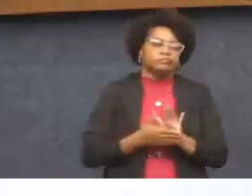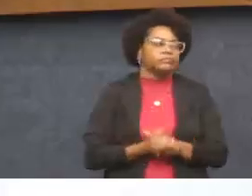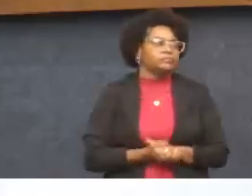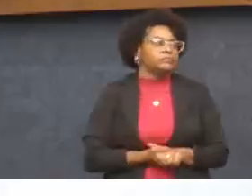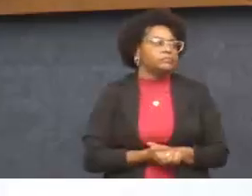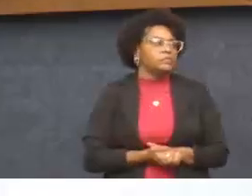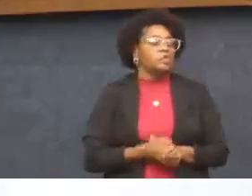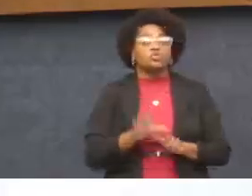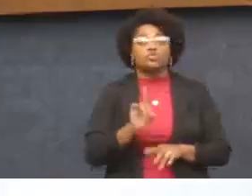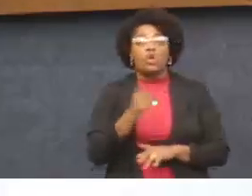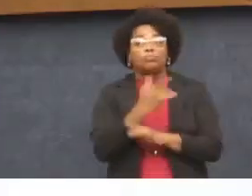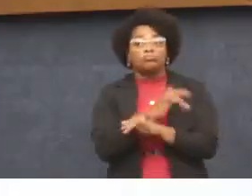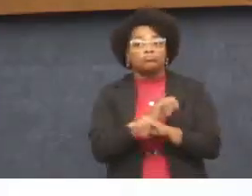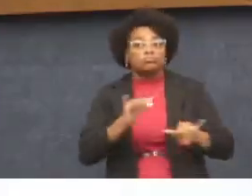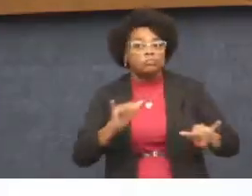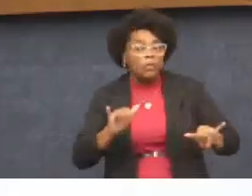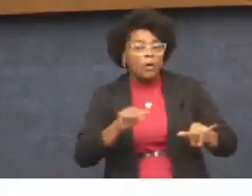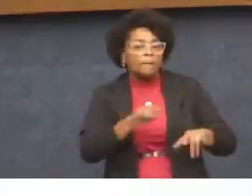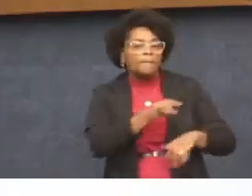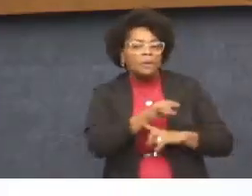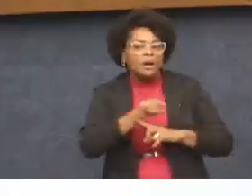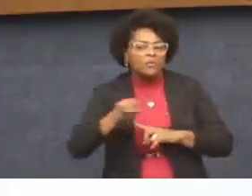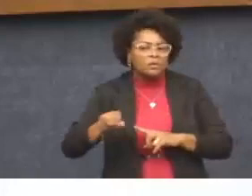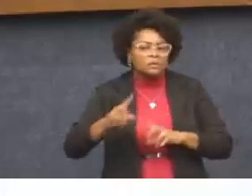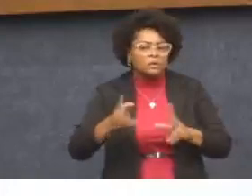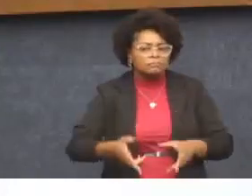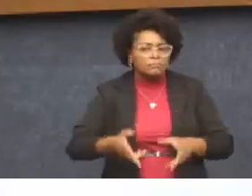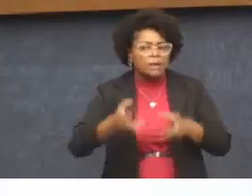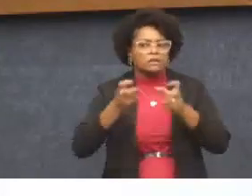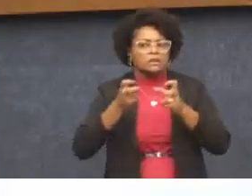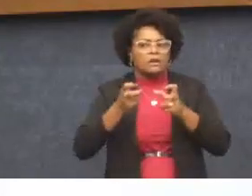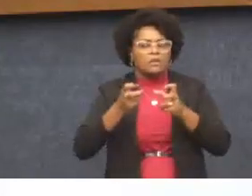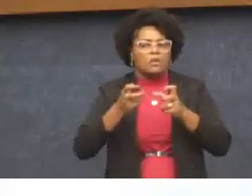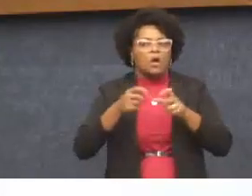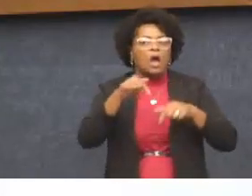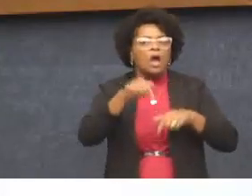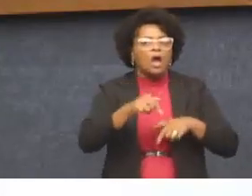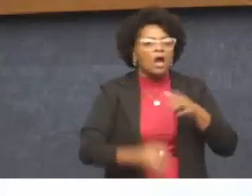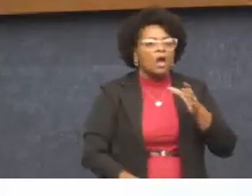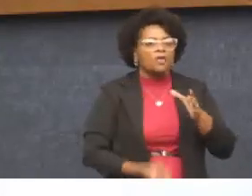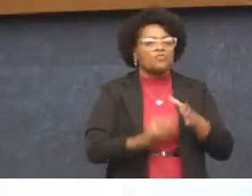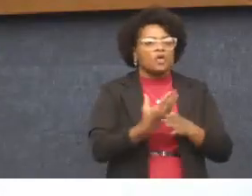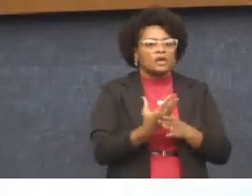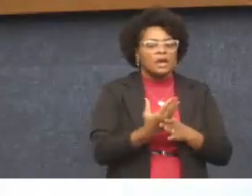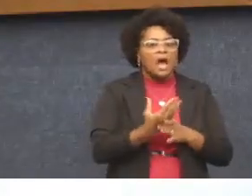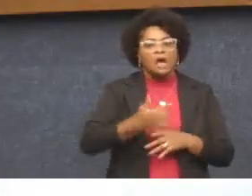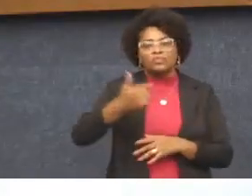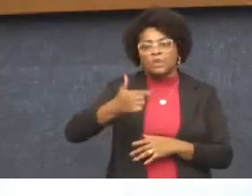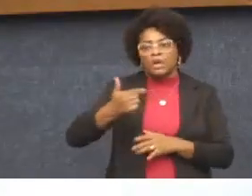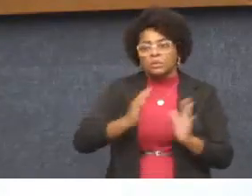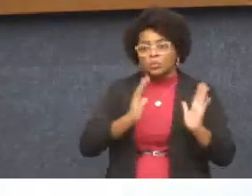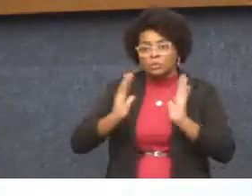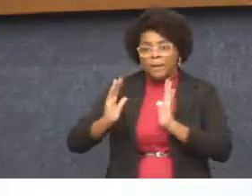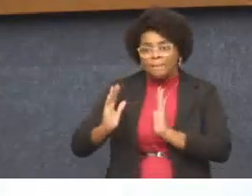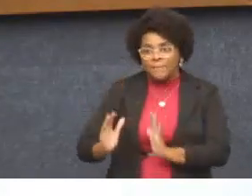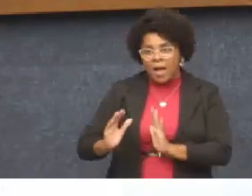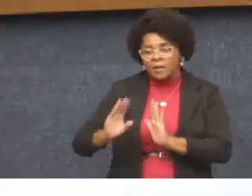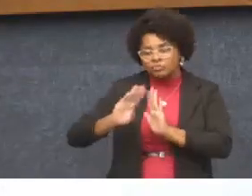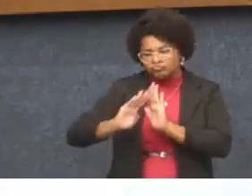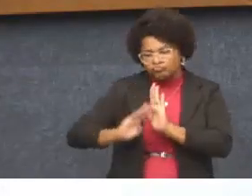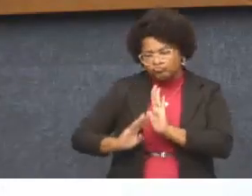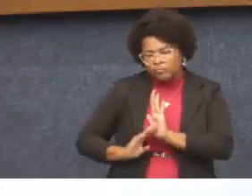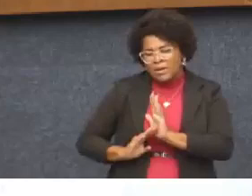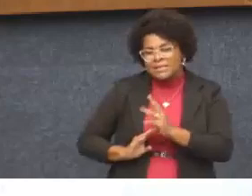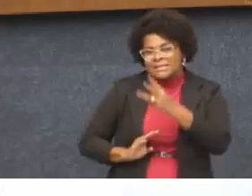Pessoal, só um informe para que vocês tenham percebido, nós criamos agora aqui na segunda parte da ordem do dia três